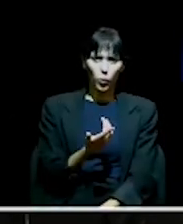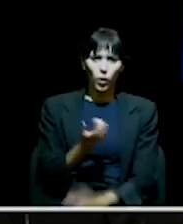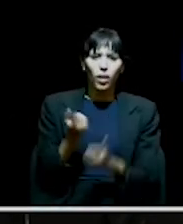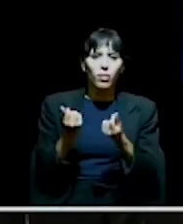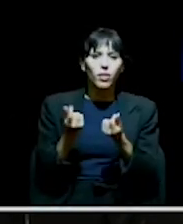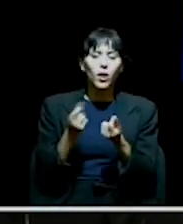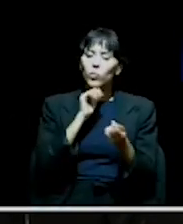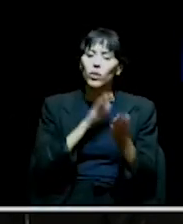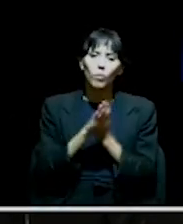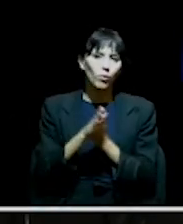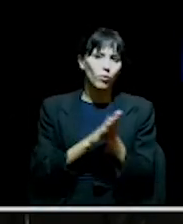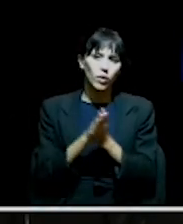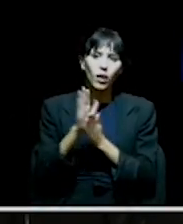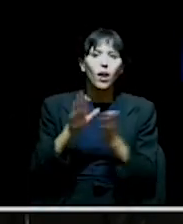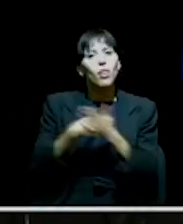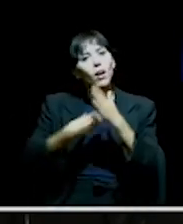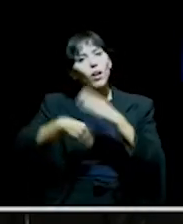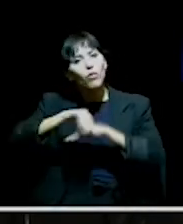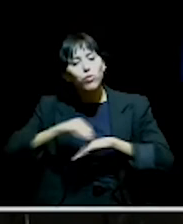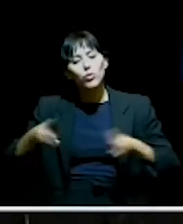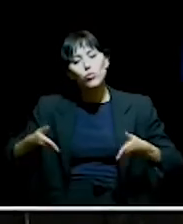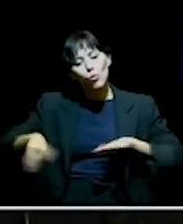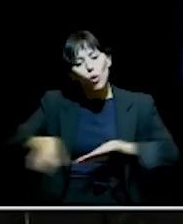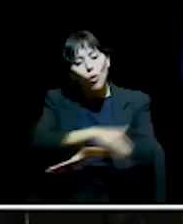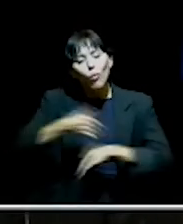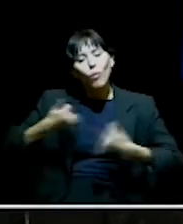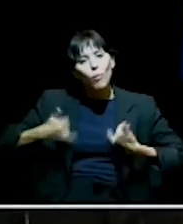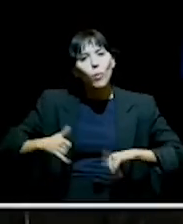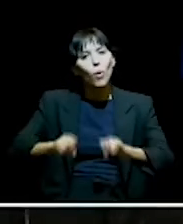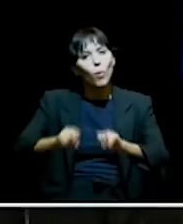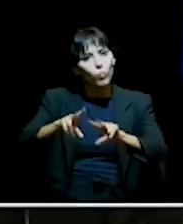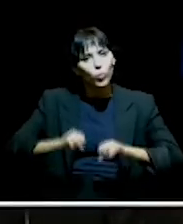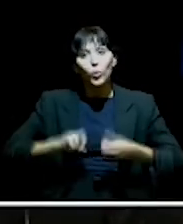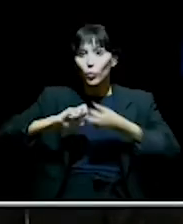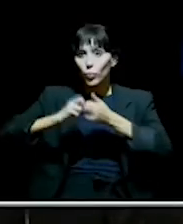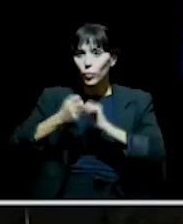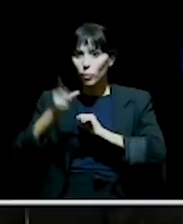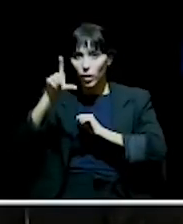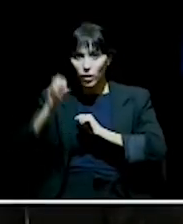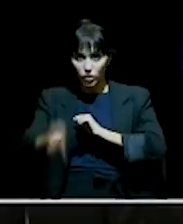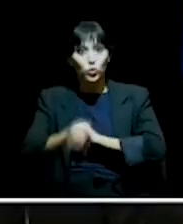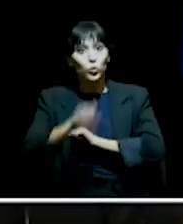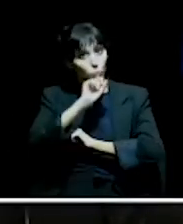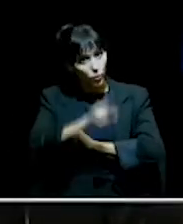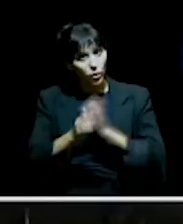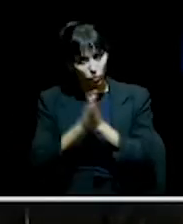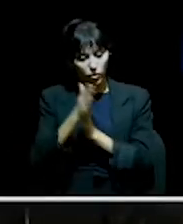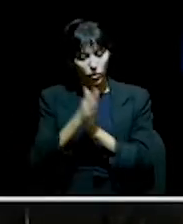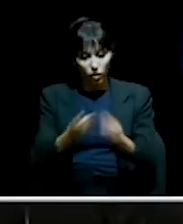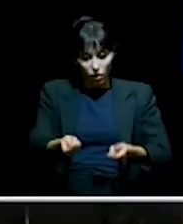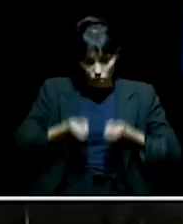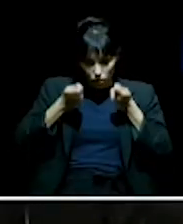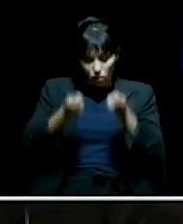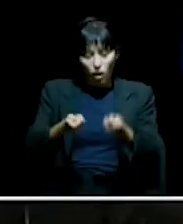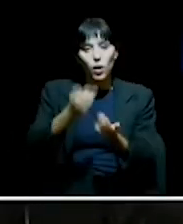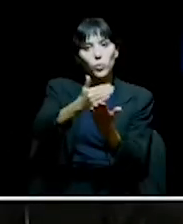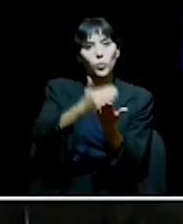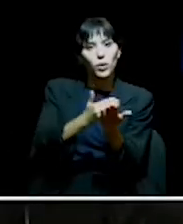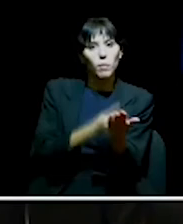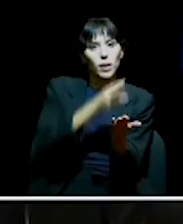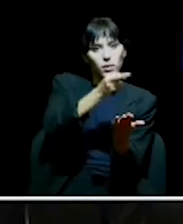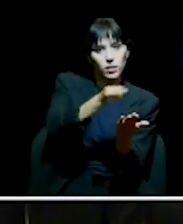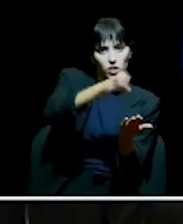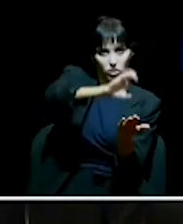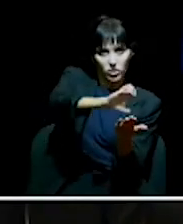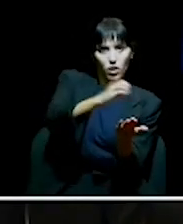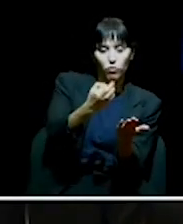com esse dinheiro. Reforçar as condições de higiene urbana e resolver o problema do lixo. Investir fortemente no programa Lisboa 3C, Casa, Conforto e